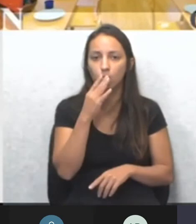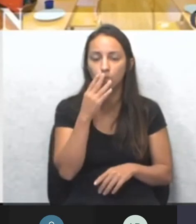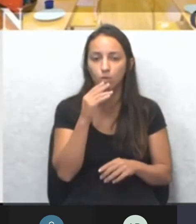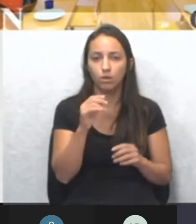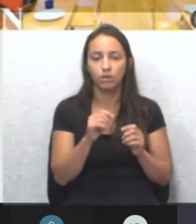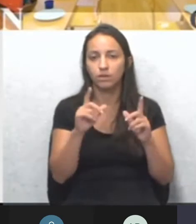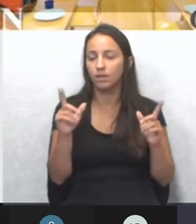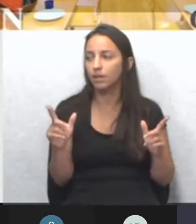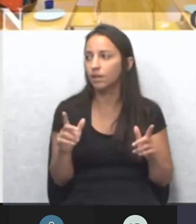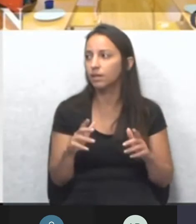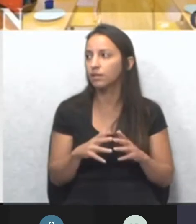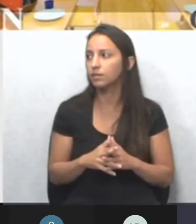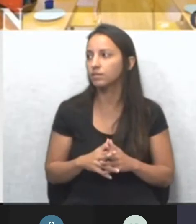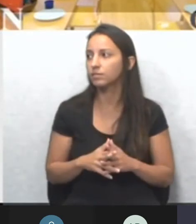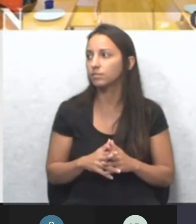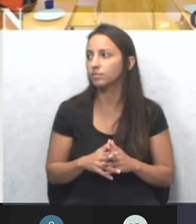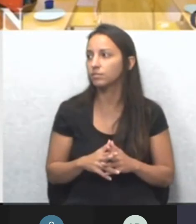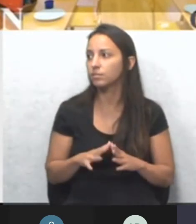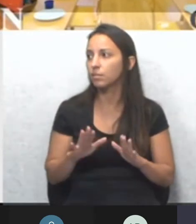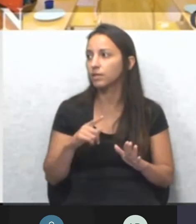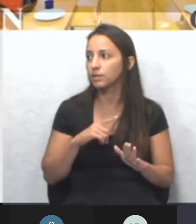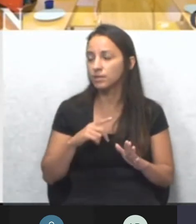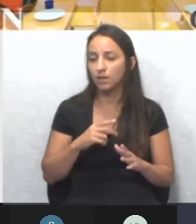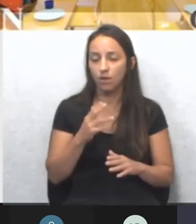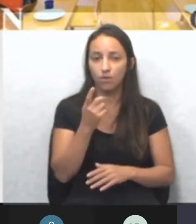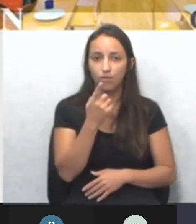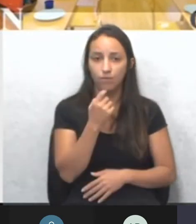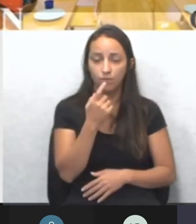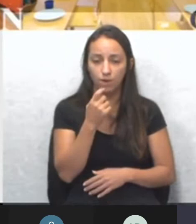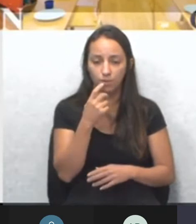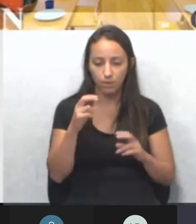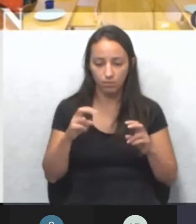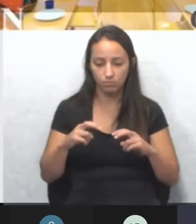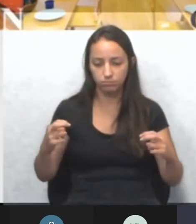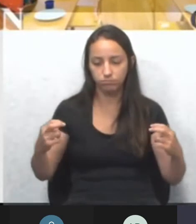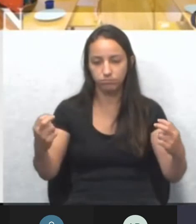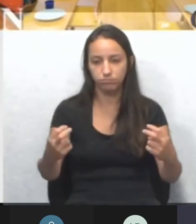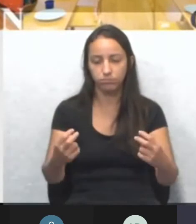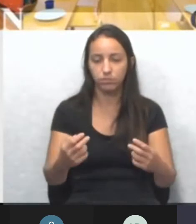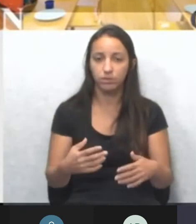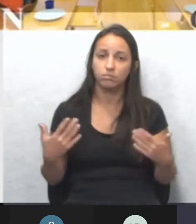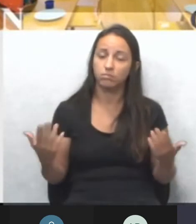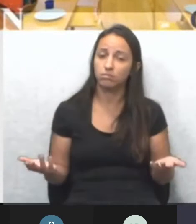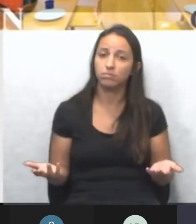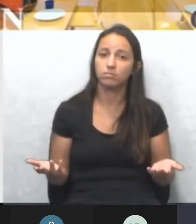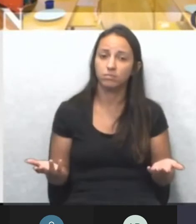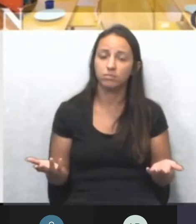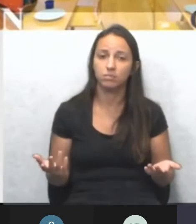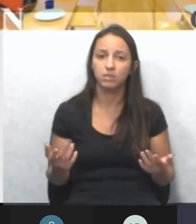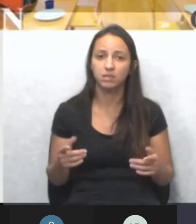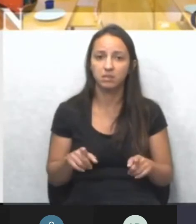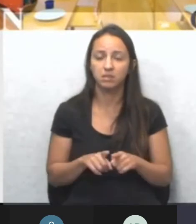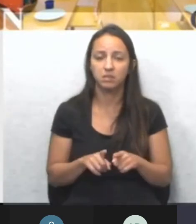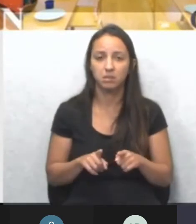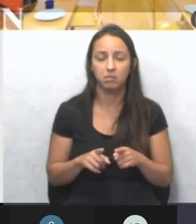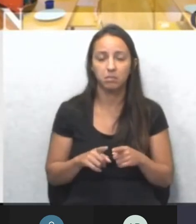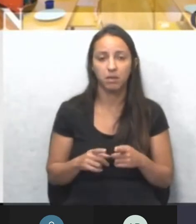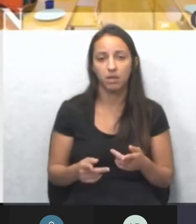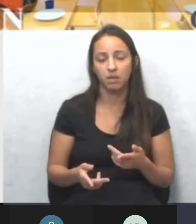claras, entretanto, tem vermelho nas cadeiras e no móvel, então talvez isso também tenha